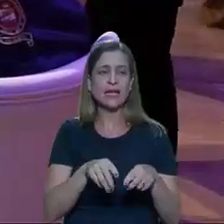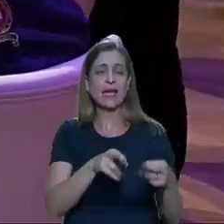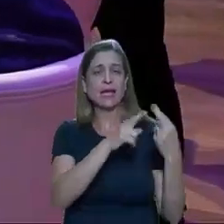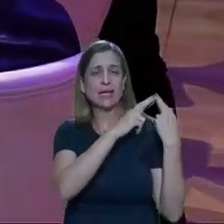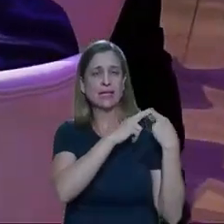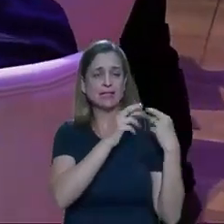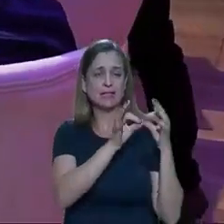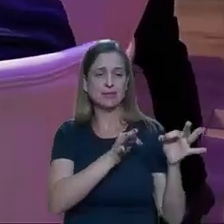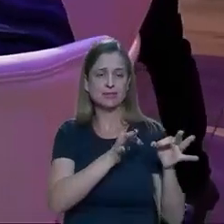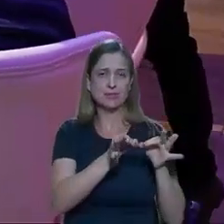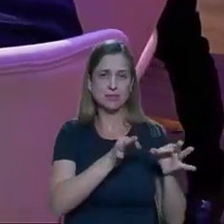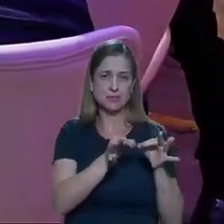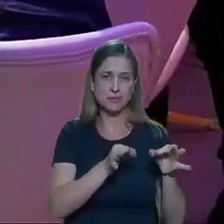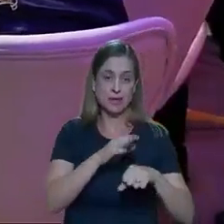curadores,